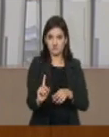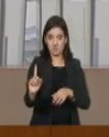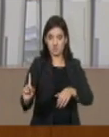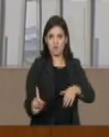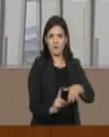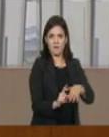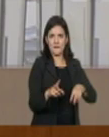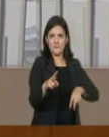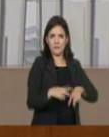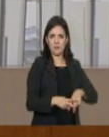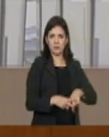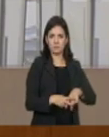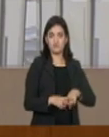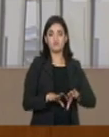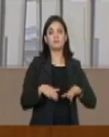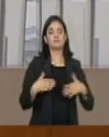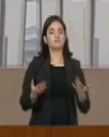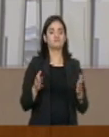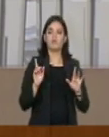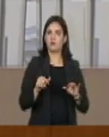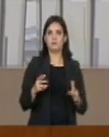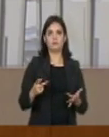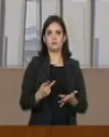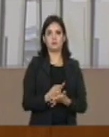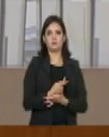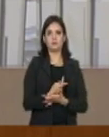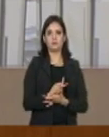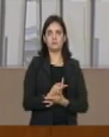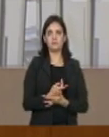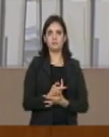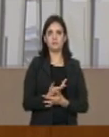Este foi o objeto daquela análise.